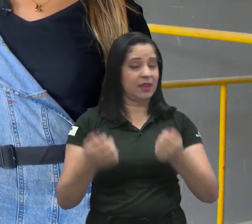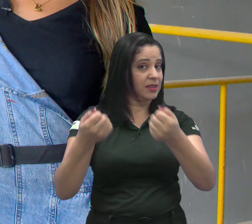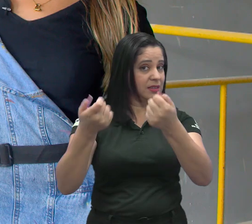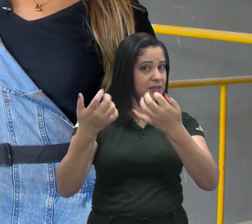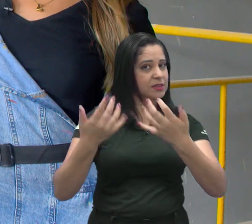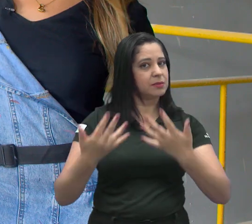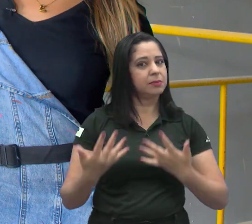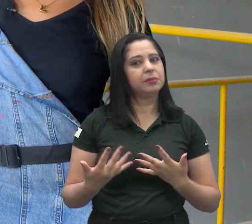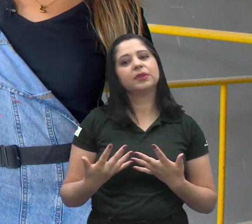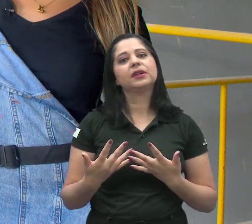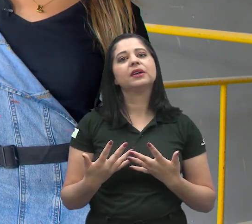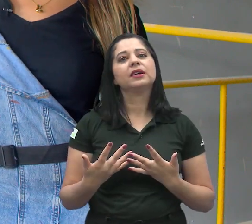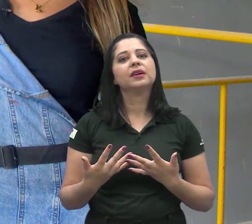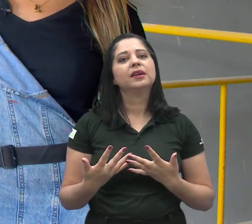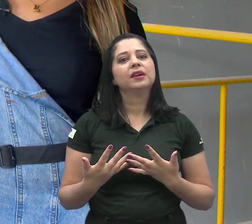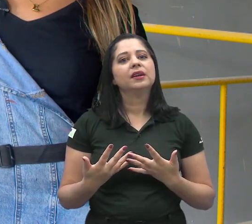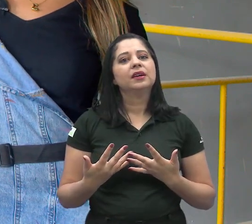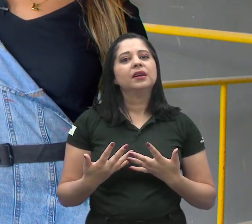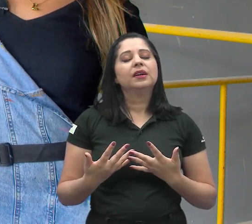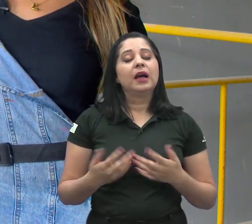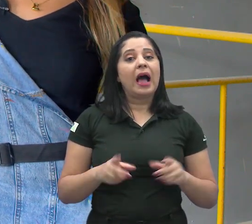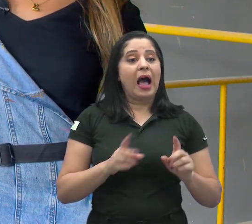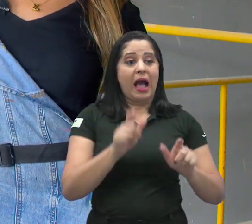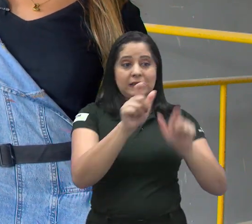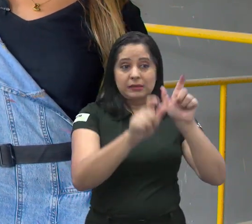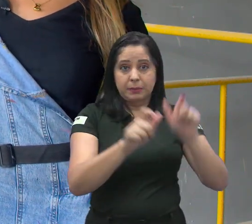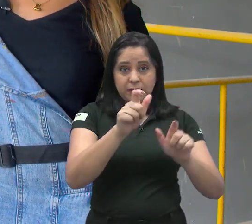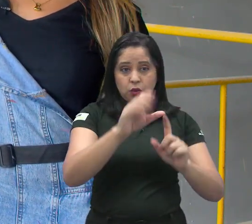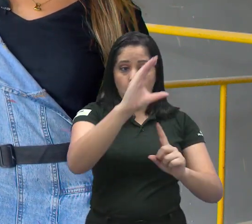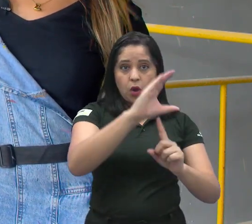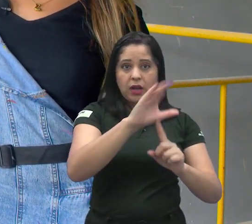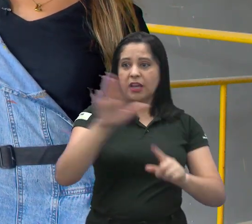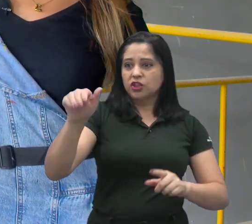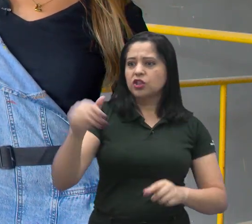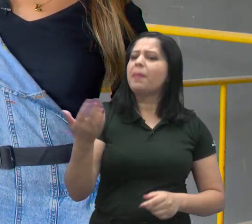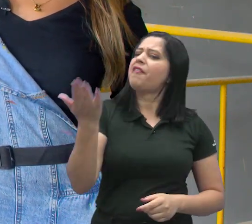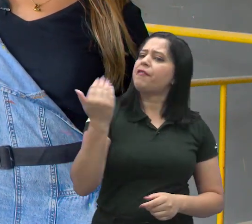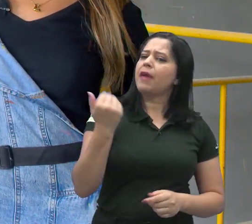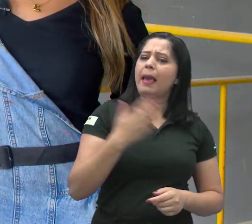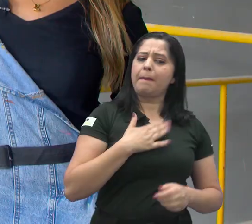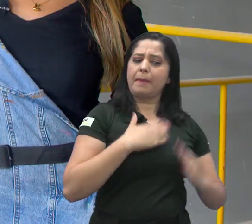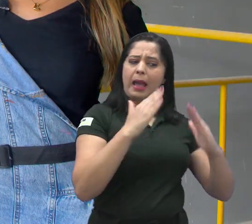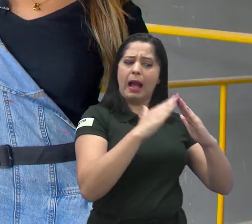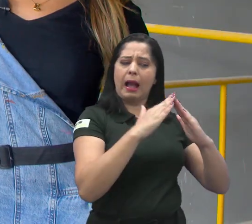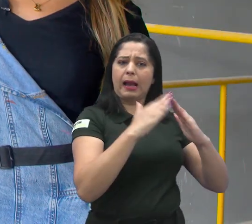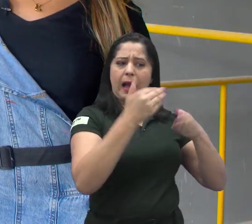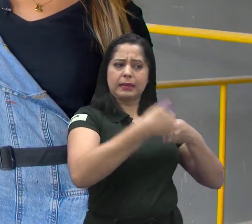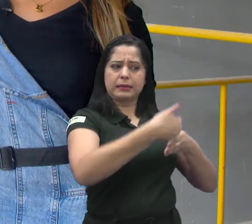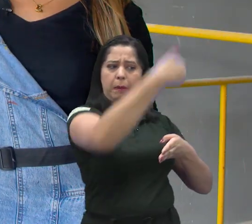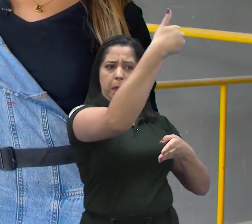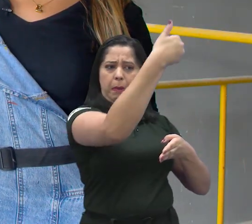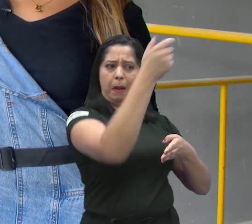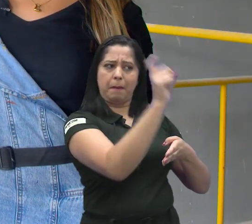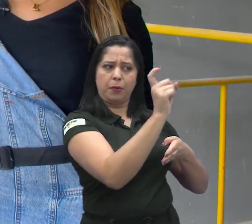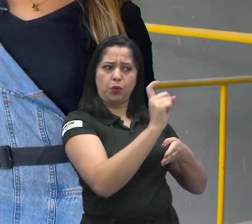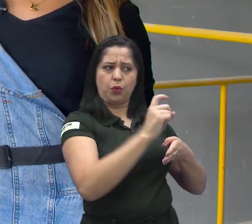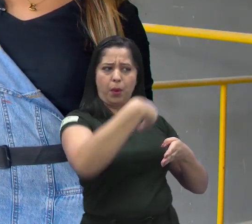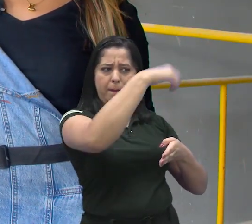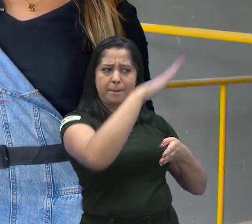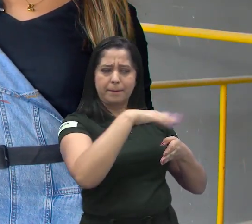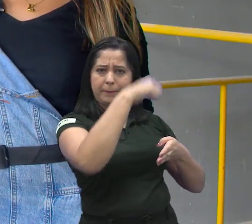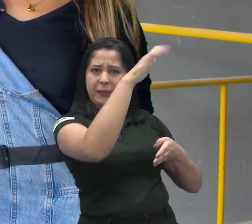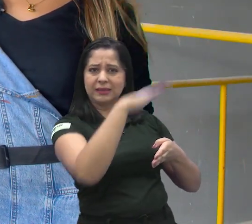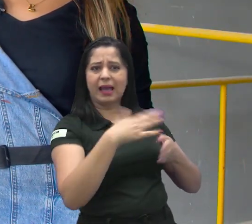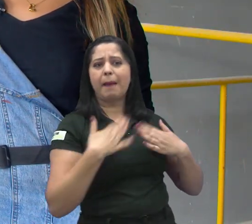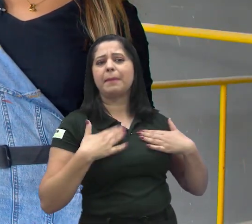ela. Ela que as pessoas chamam ela para fazer uma arte no muro. Pô, preciso pintar fazer uma pintura para deixar minha